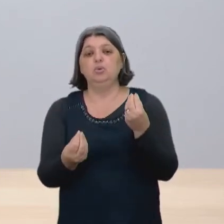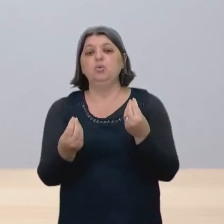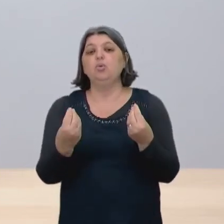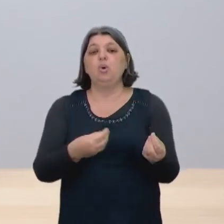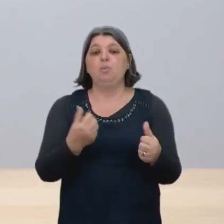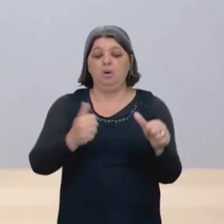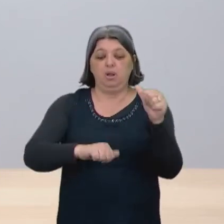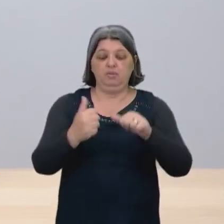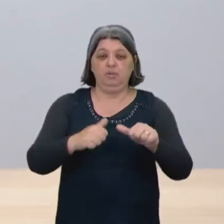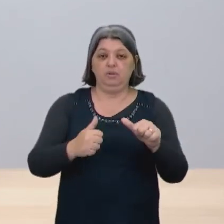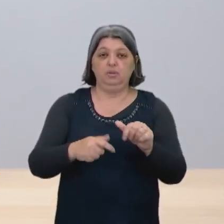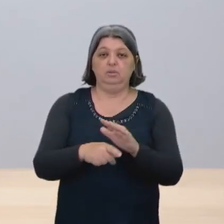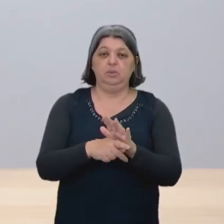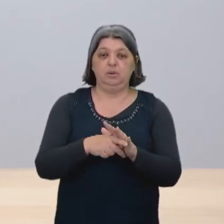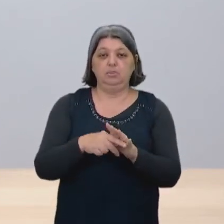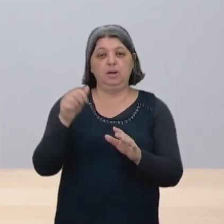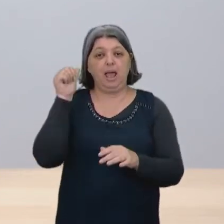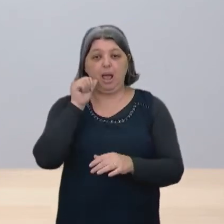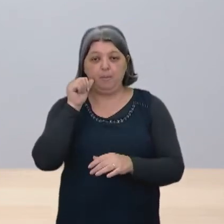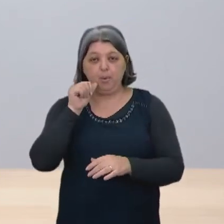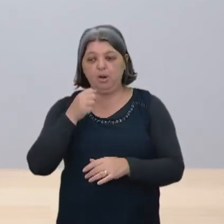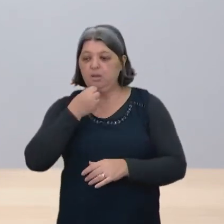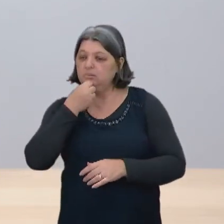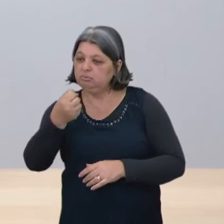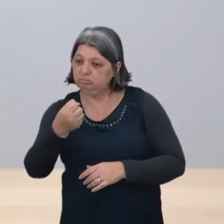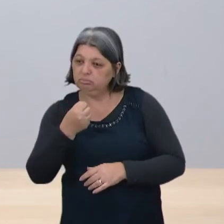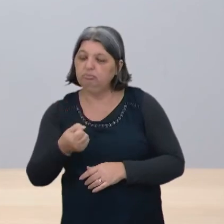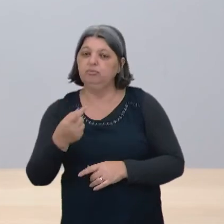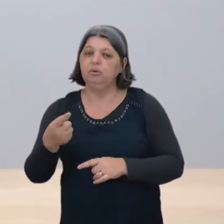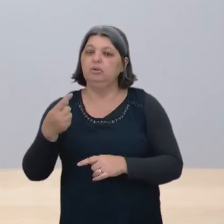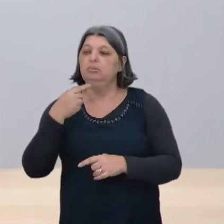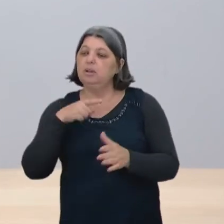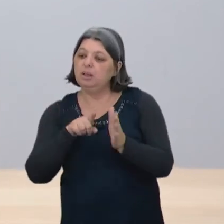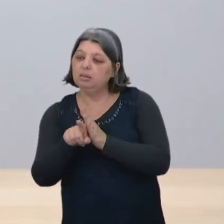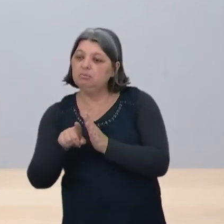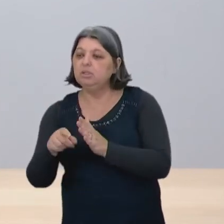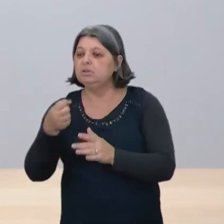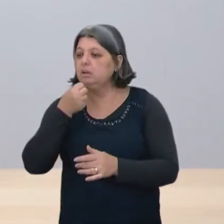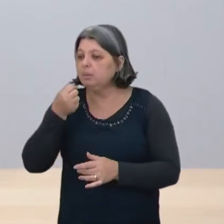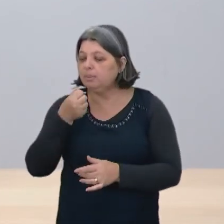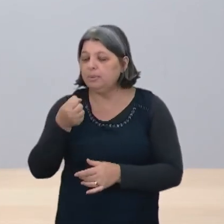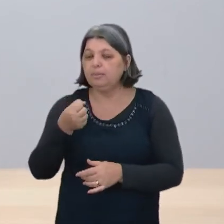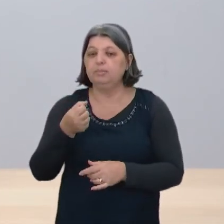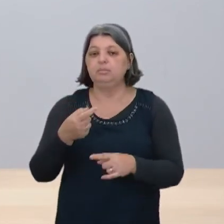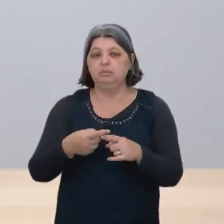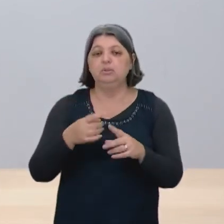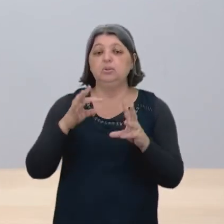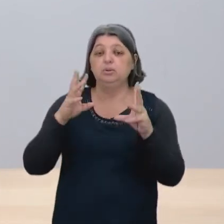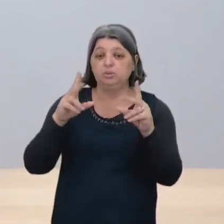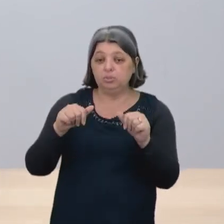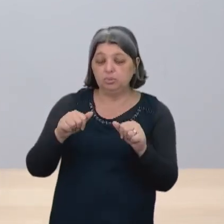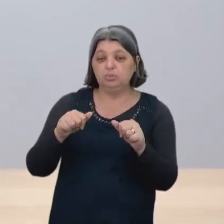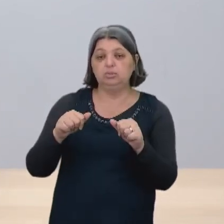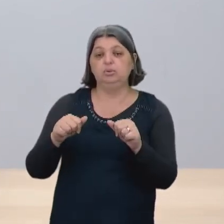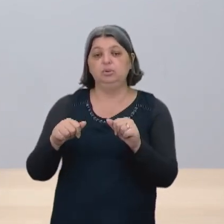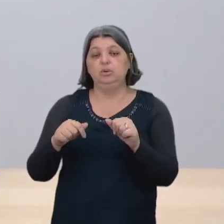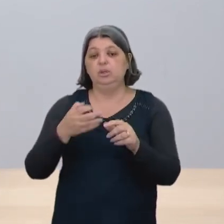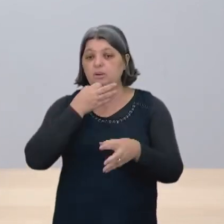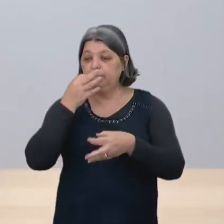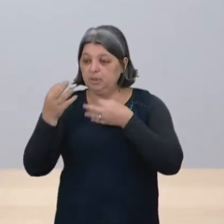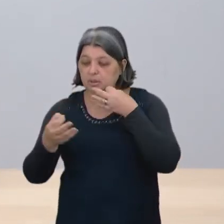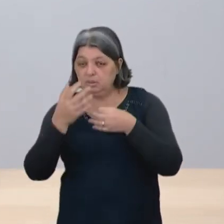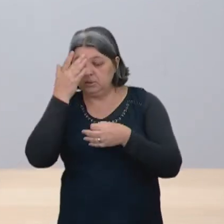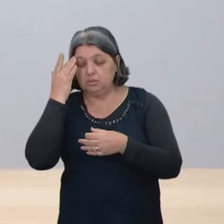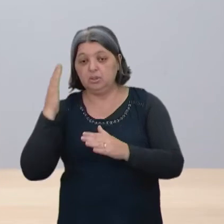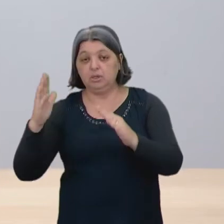essa matéria, ou seja, que a repórter foi a campo, que ela foi conversar com alguém, entrevistou, trouxe todos os pareceres, tanto de quem é